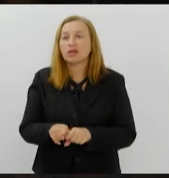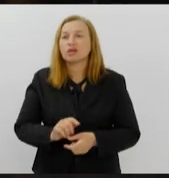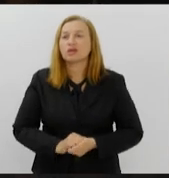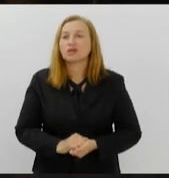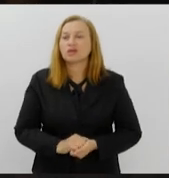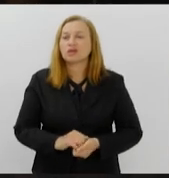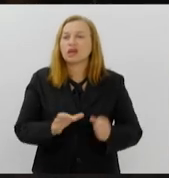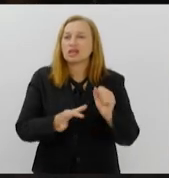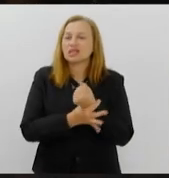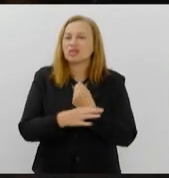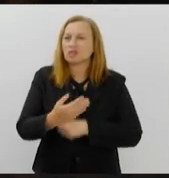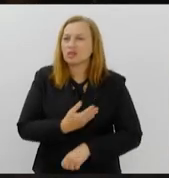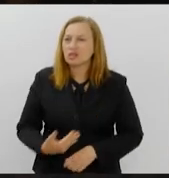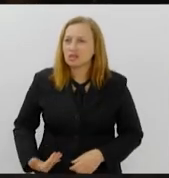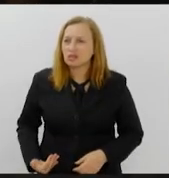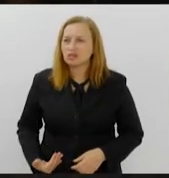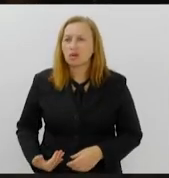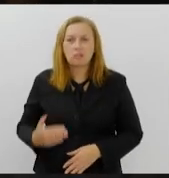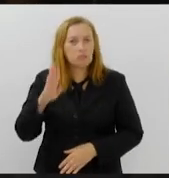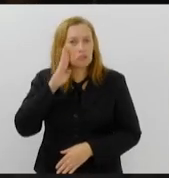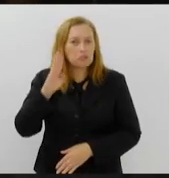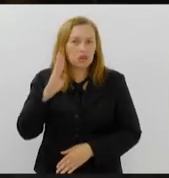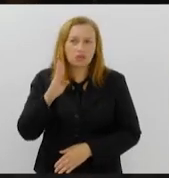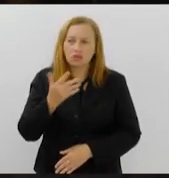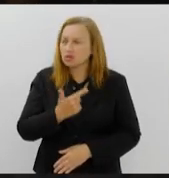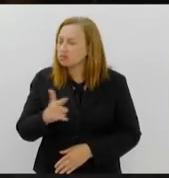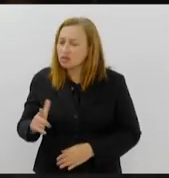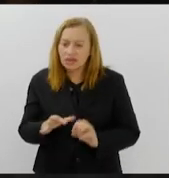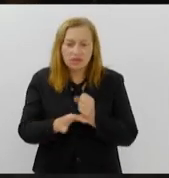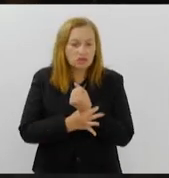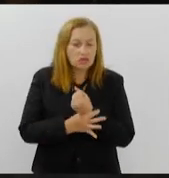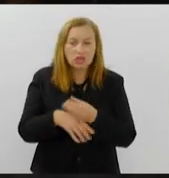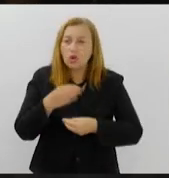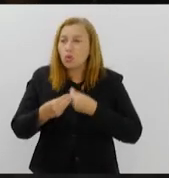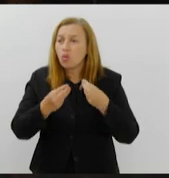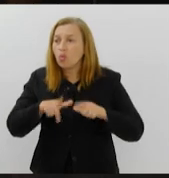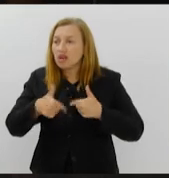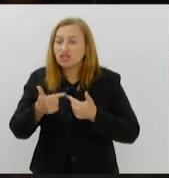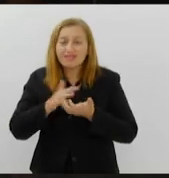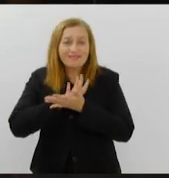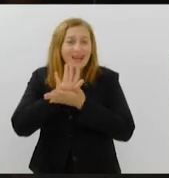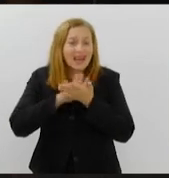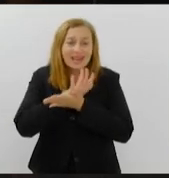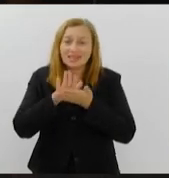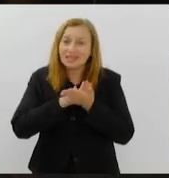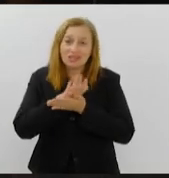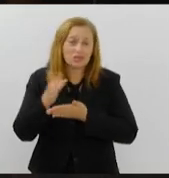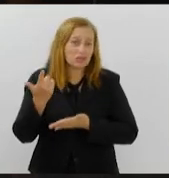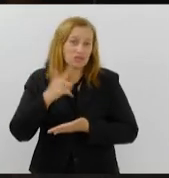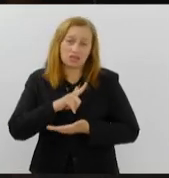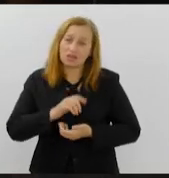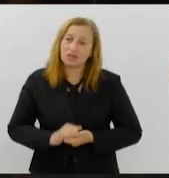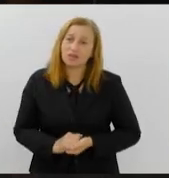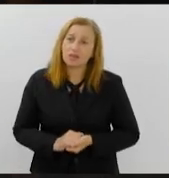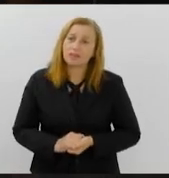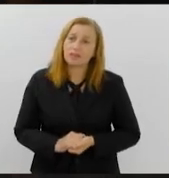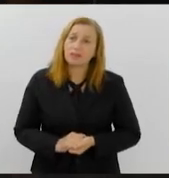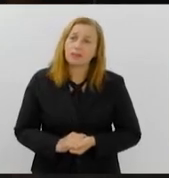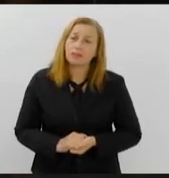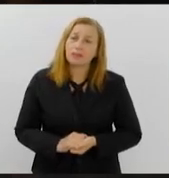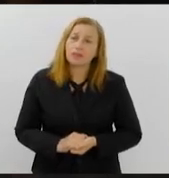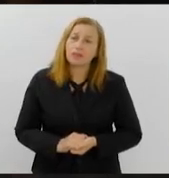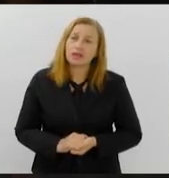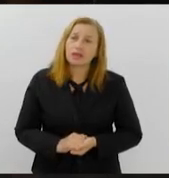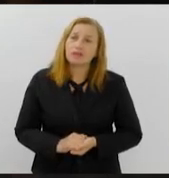a segurança pública tem que ser o pilar principal. Sem segurança, nós não vamos conseguir fazer nada nesse estado do Rio de Janeiro. E, infelizmente,